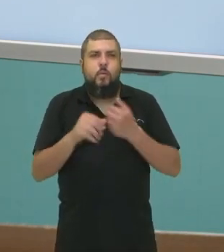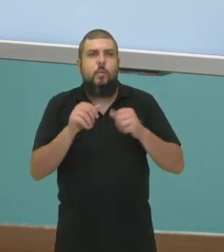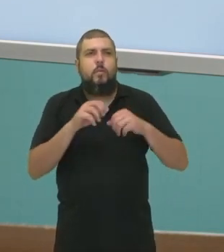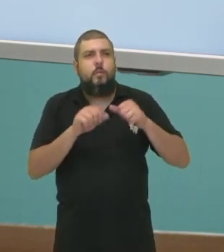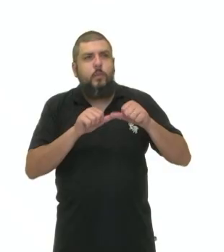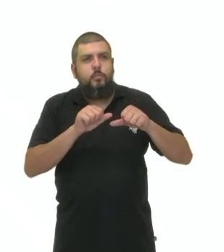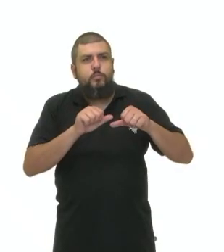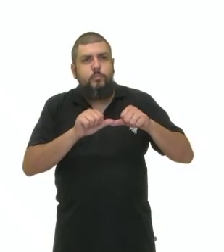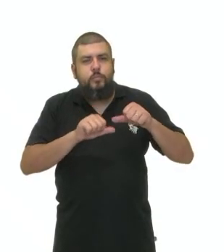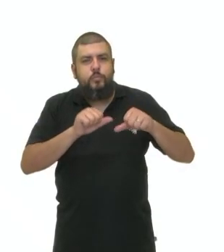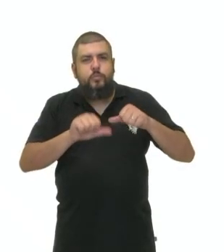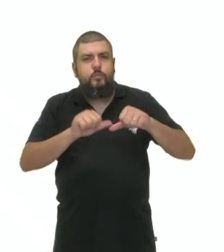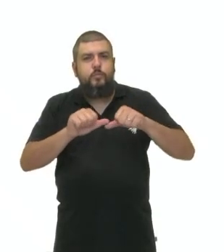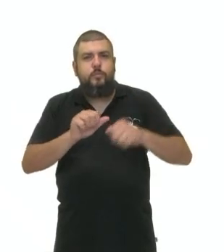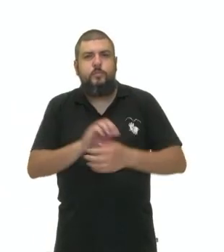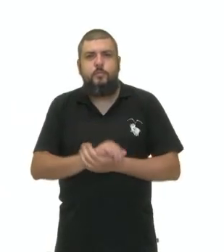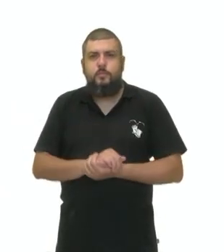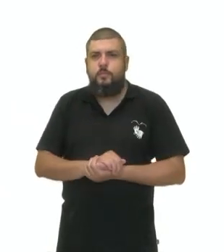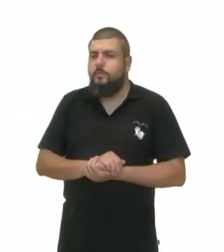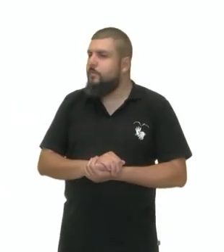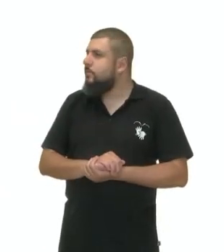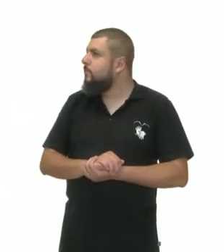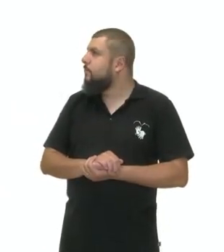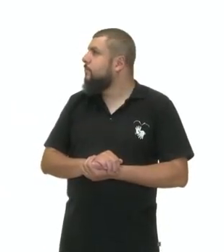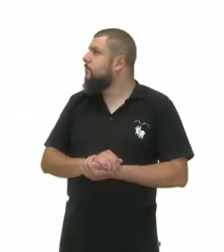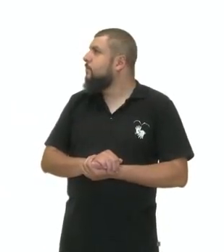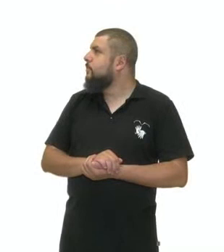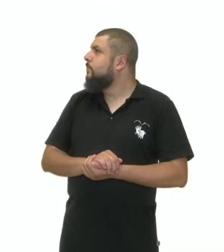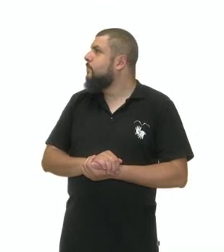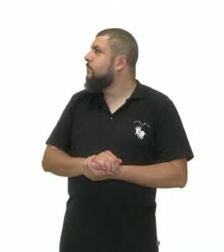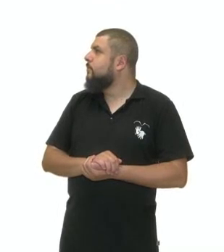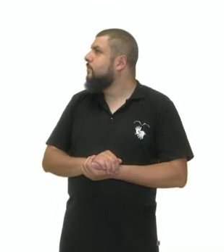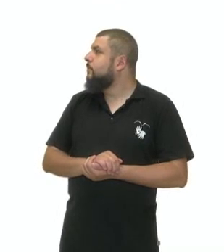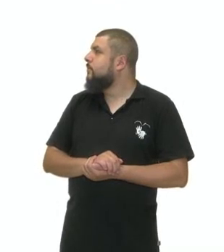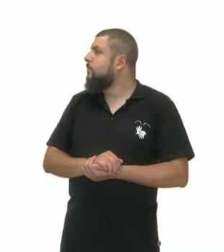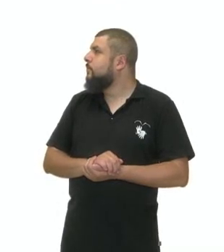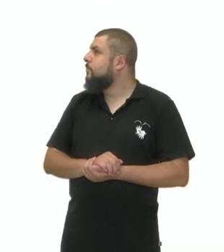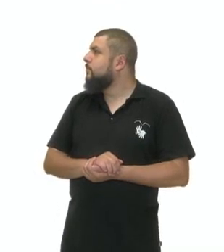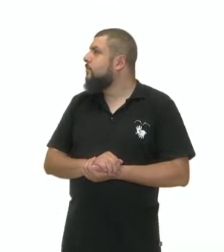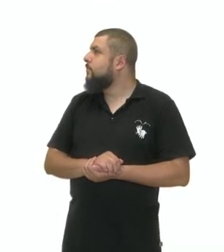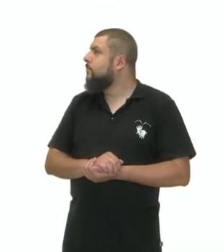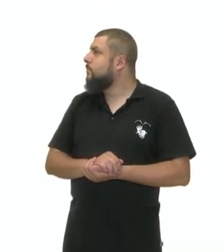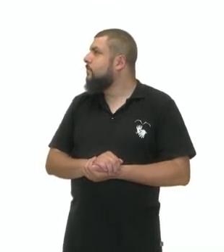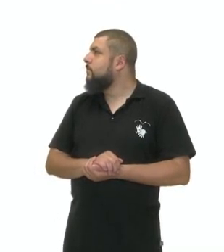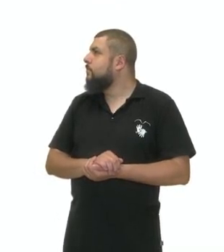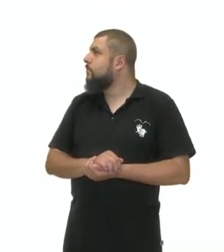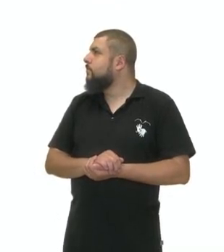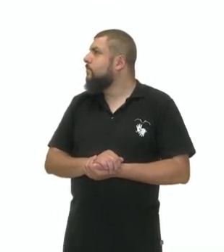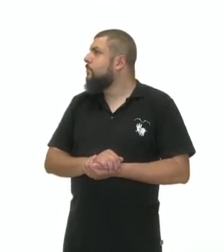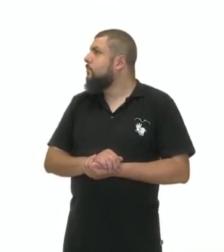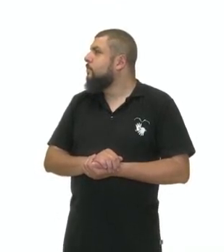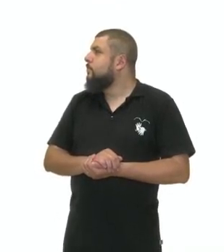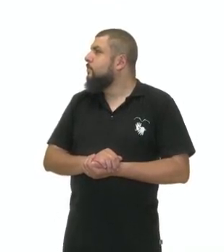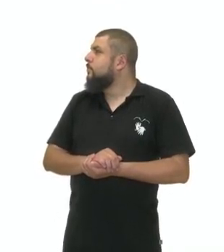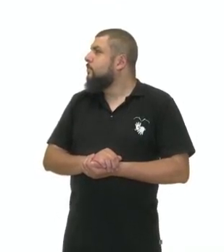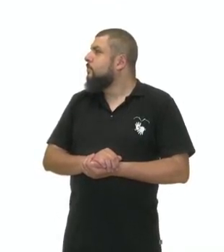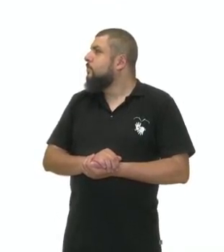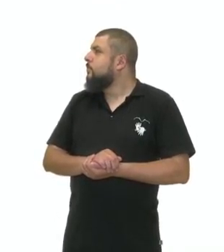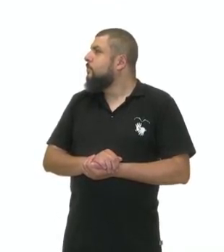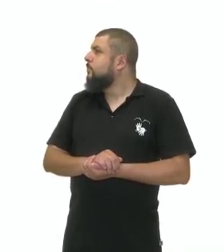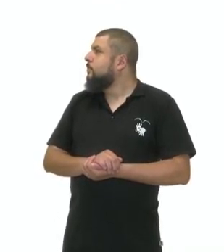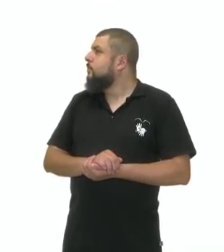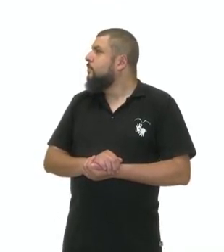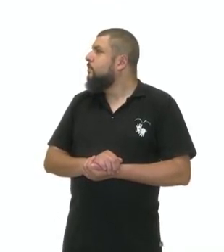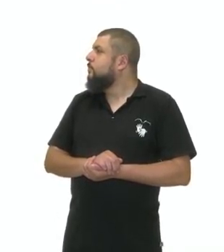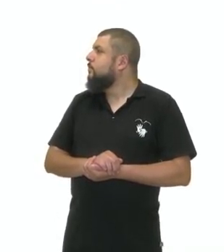años. Lo mismo ocurre com várias prendas de vestir, camisas e chaquetas vaqueiras, não, jaquetas de jeans.